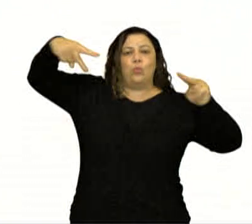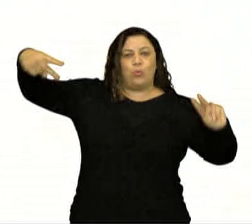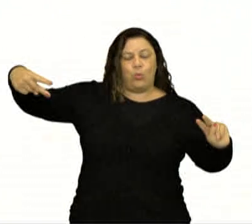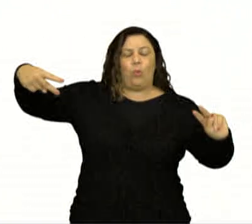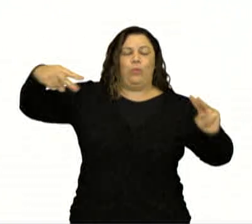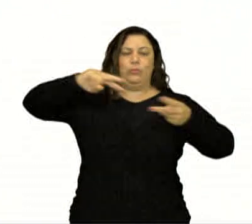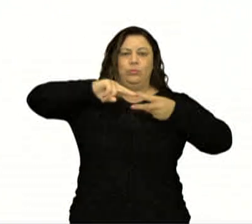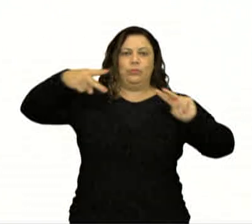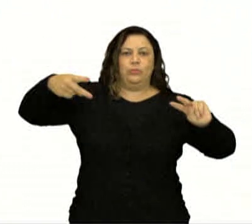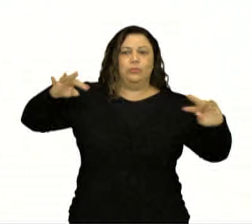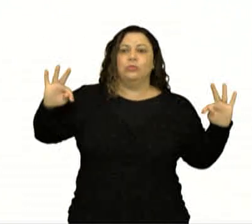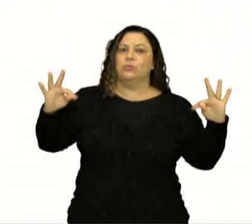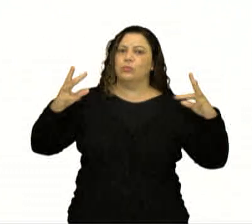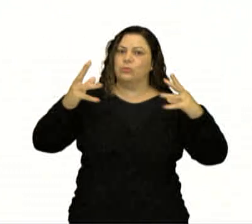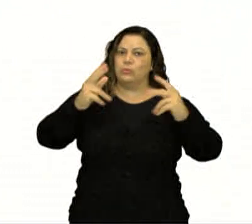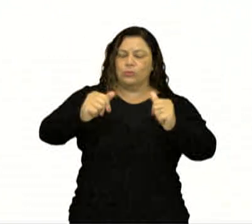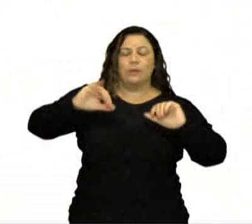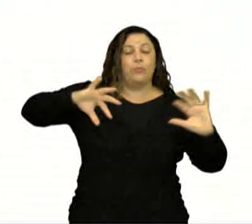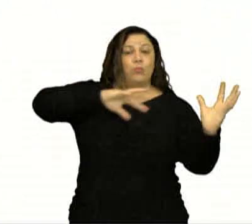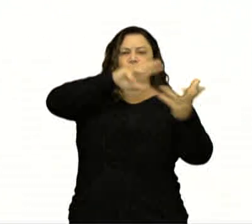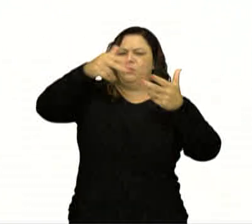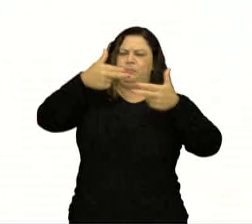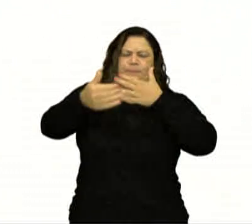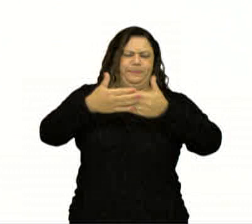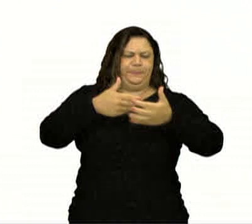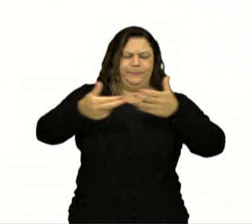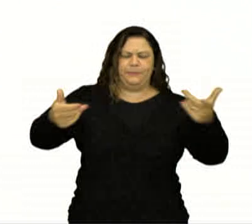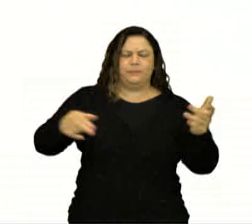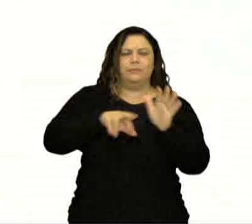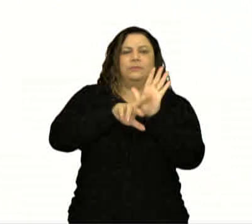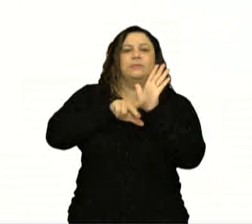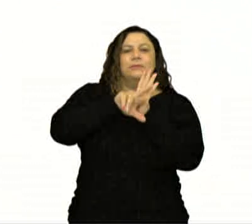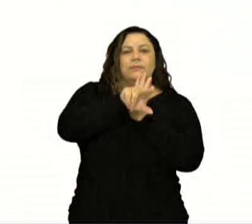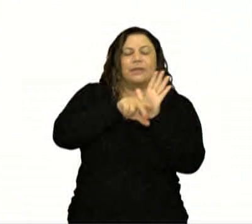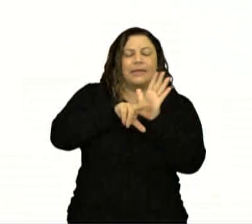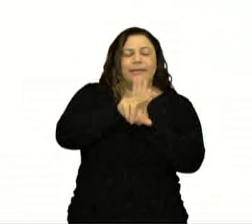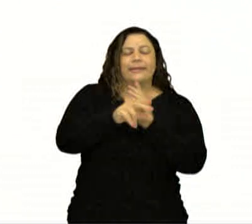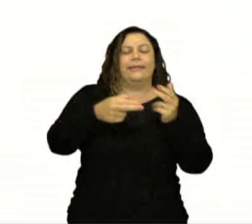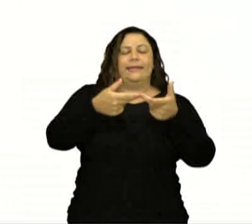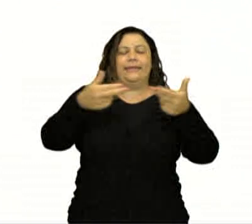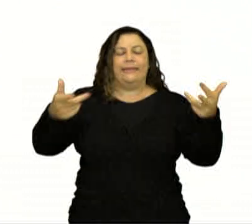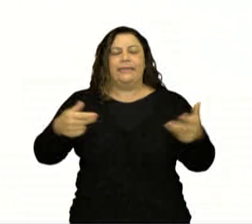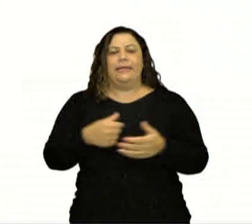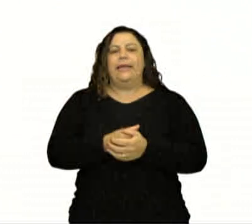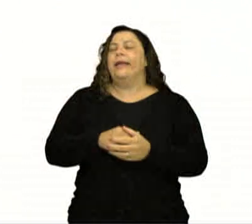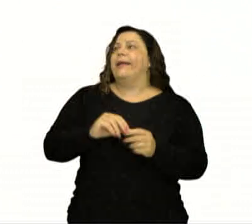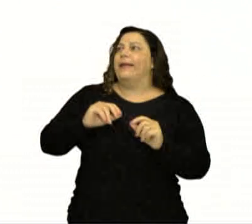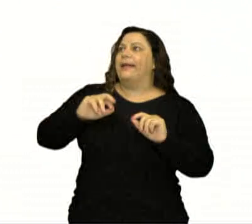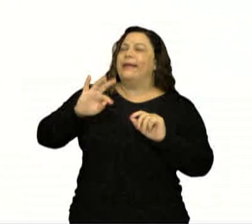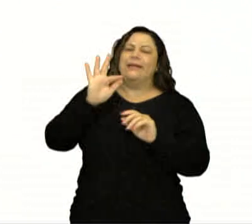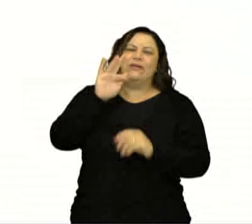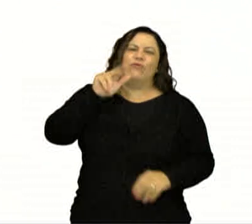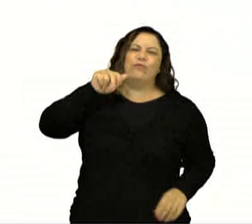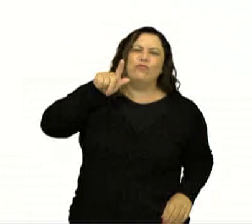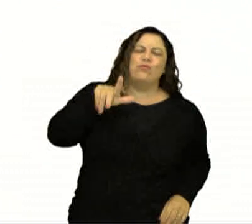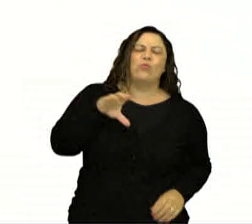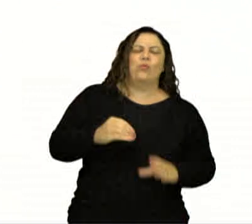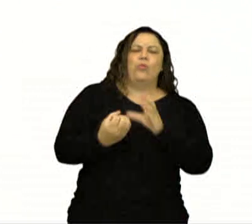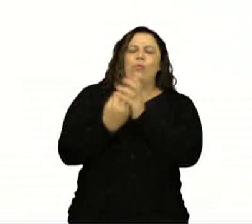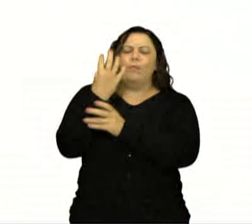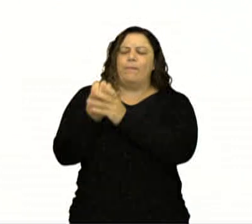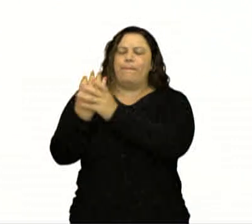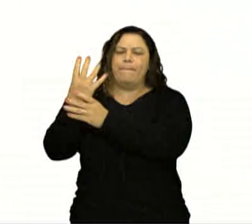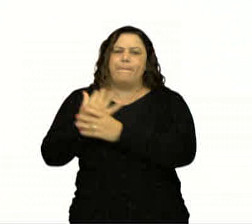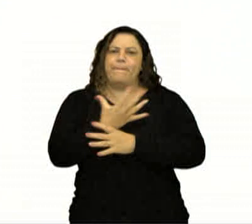é universal. Ele vale para bactéria, ele vale para protistas, ele vale para fungos, para plantas, para